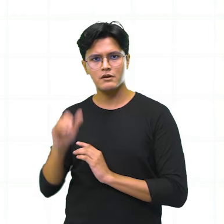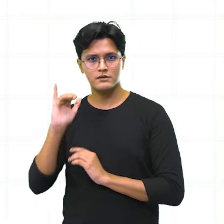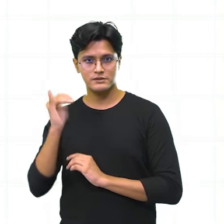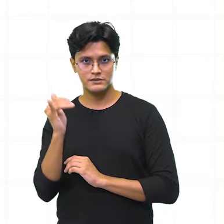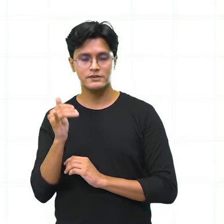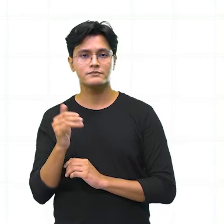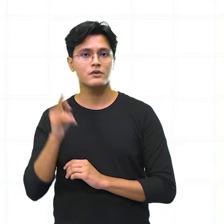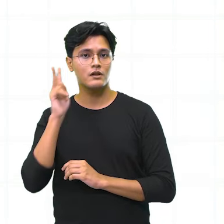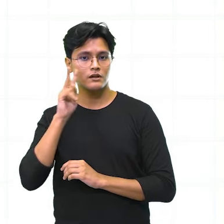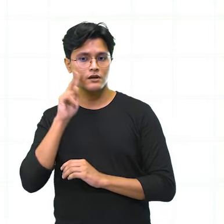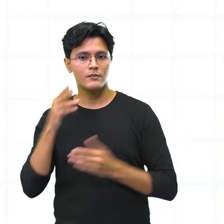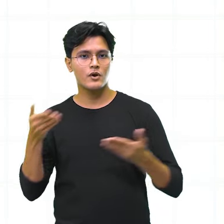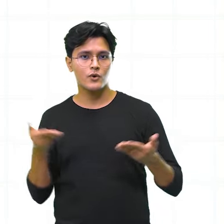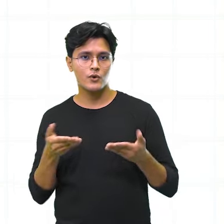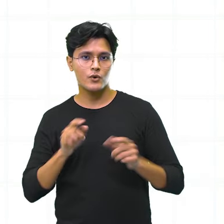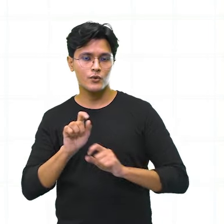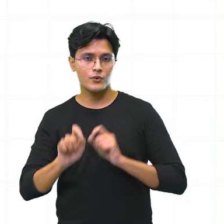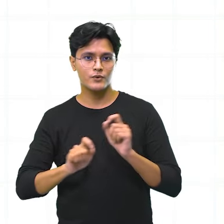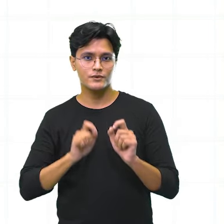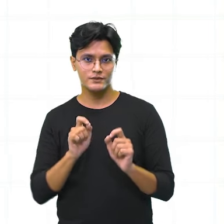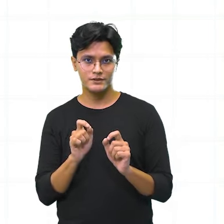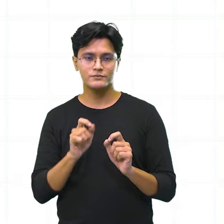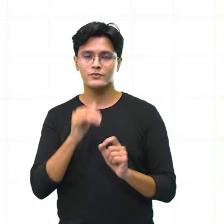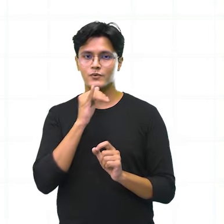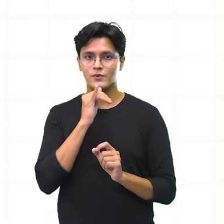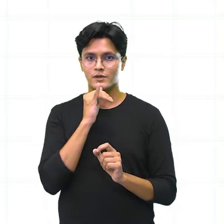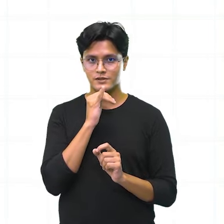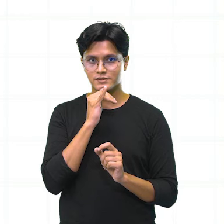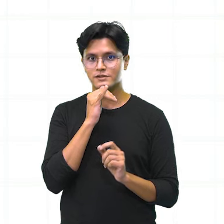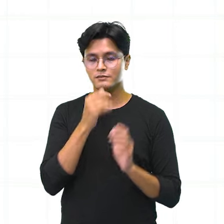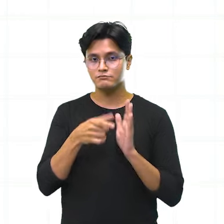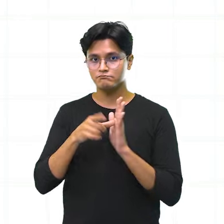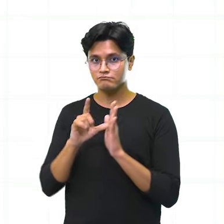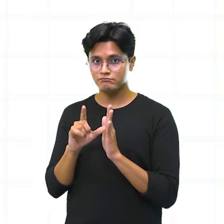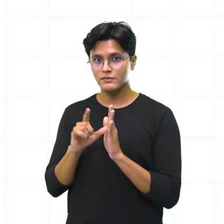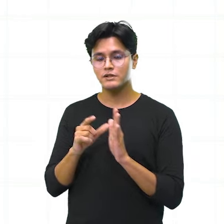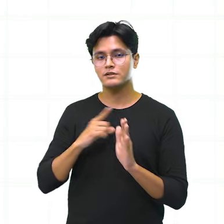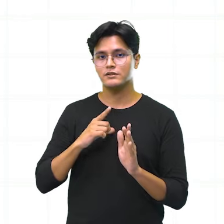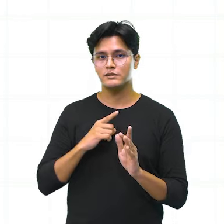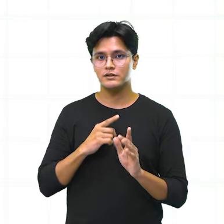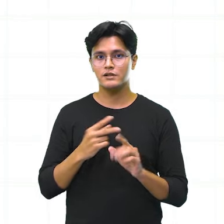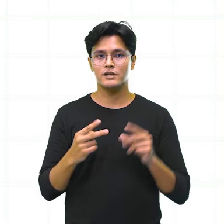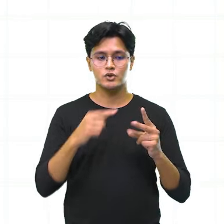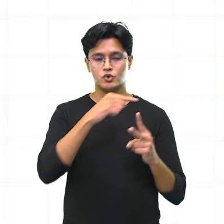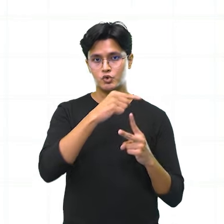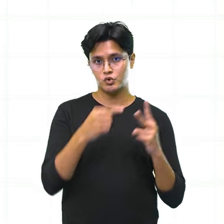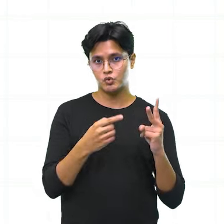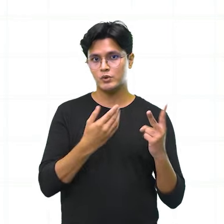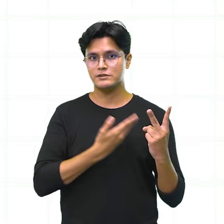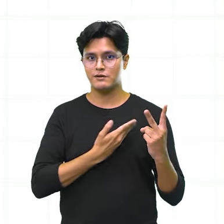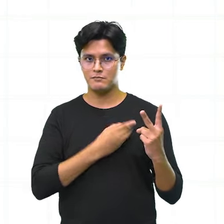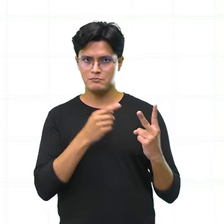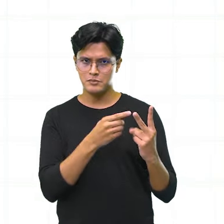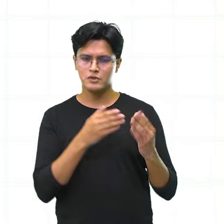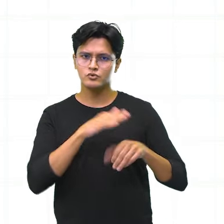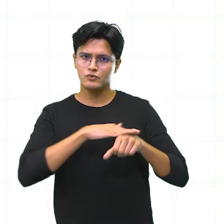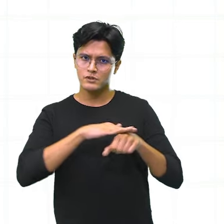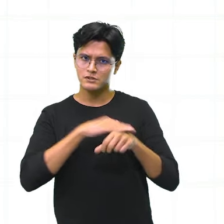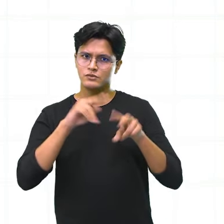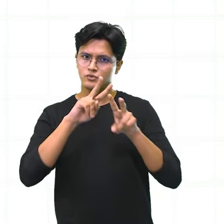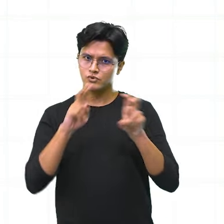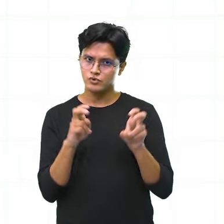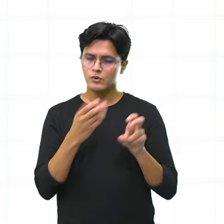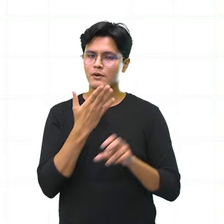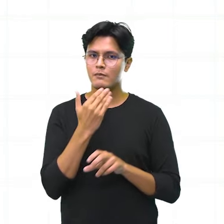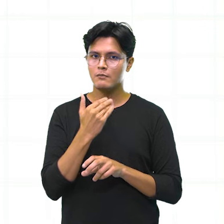lá agora do nosso exemplo ali das amigas que estavam falando sobre a dieta? Exatamente isso.